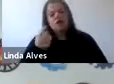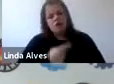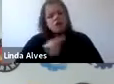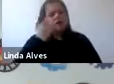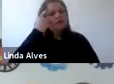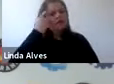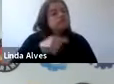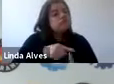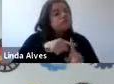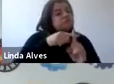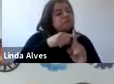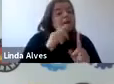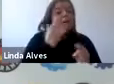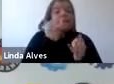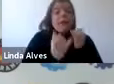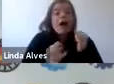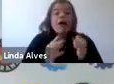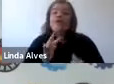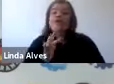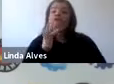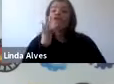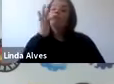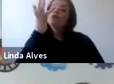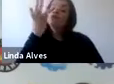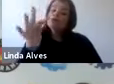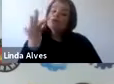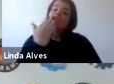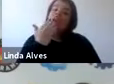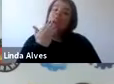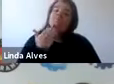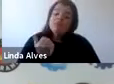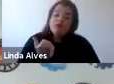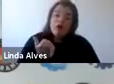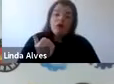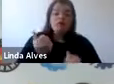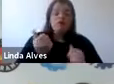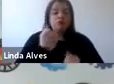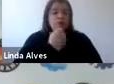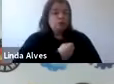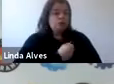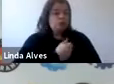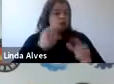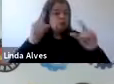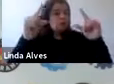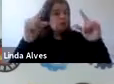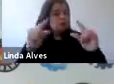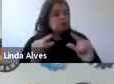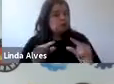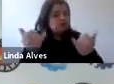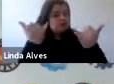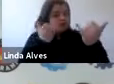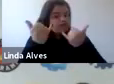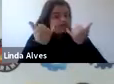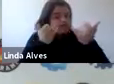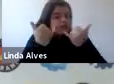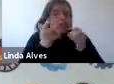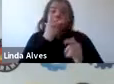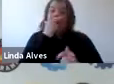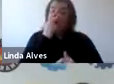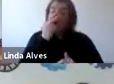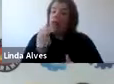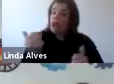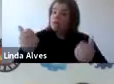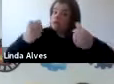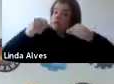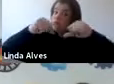números realmente parecem, né, nesse momento, eles nos dão a informação de uma queda e que nós estamos